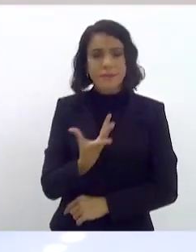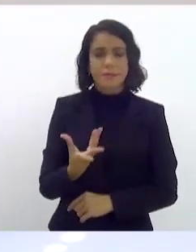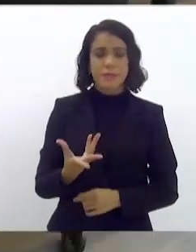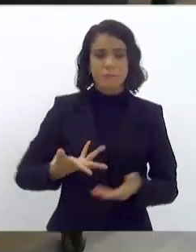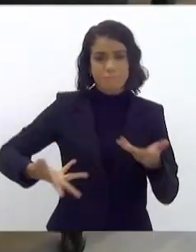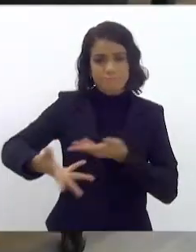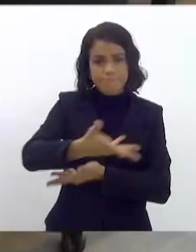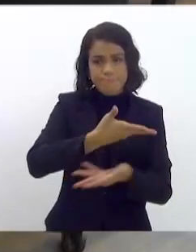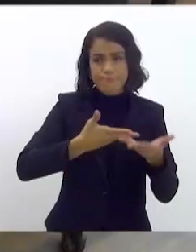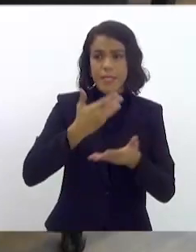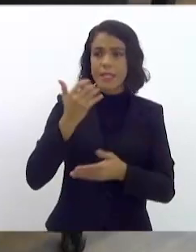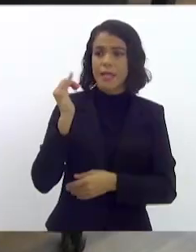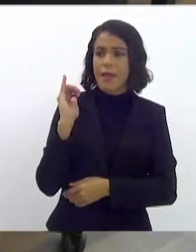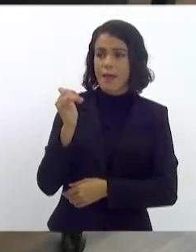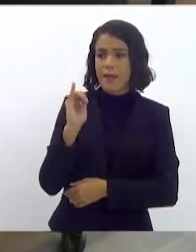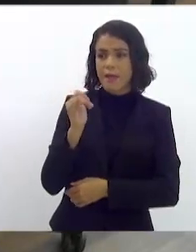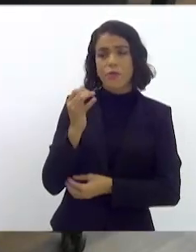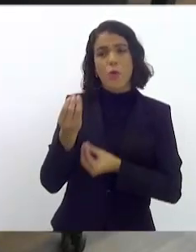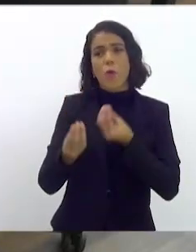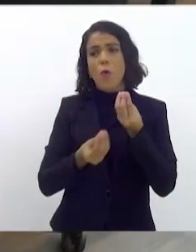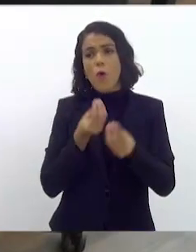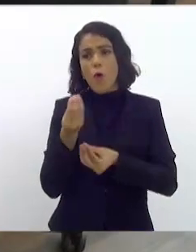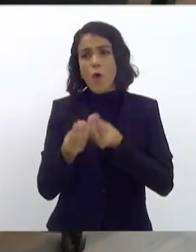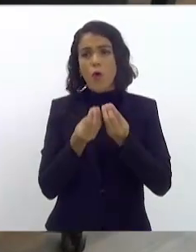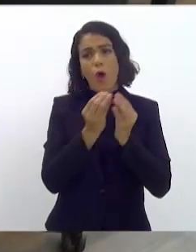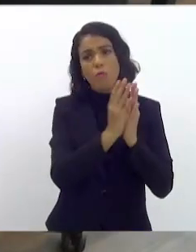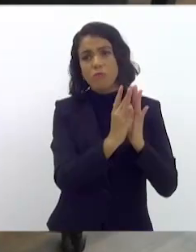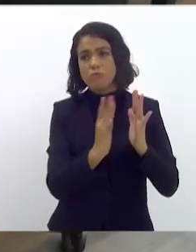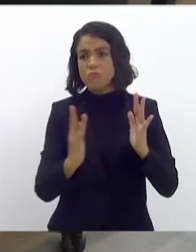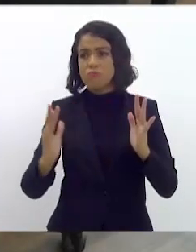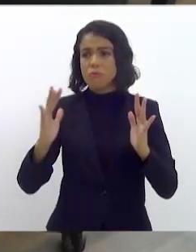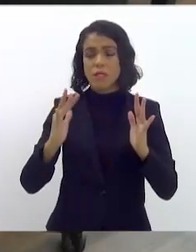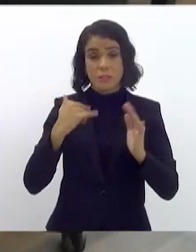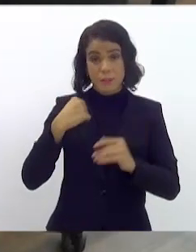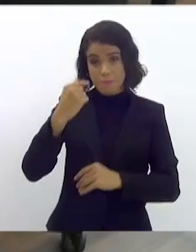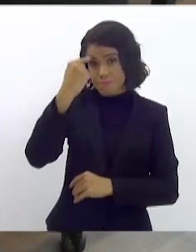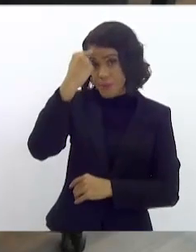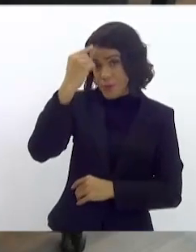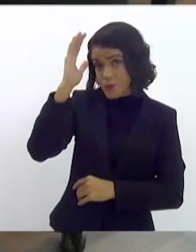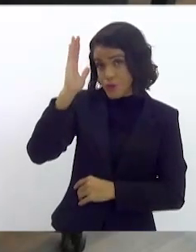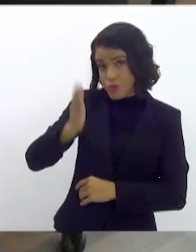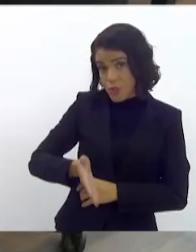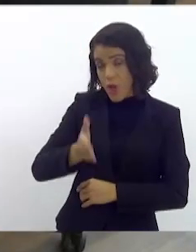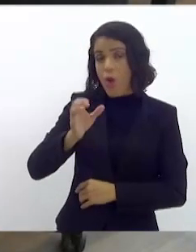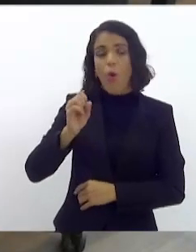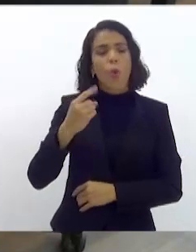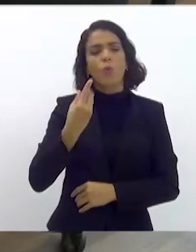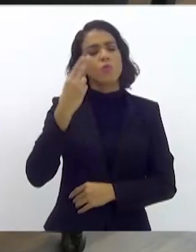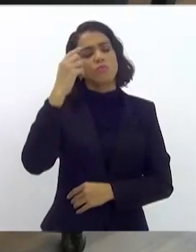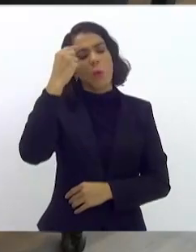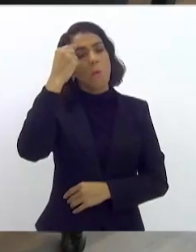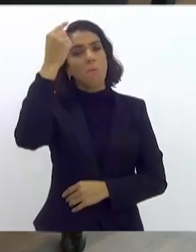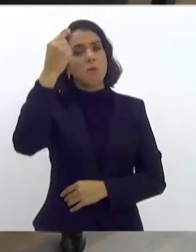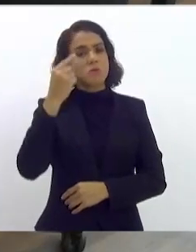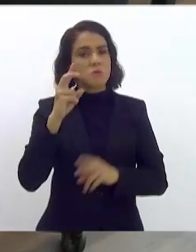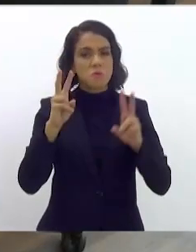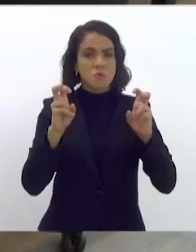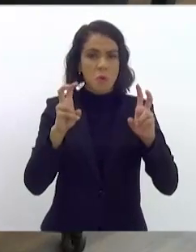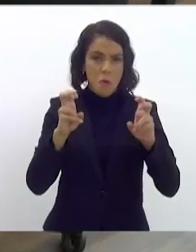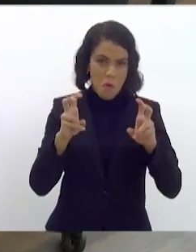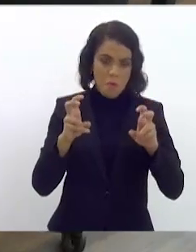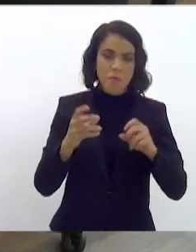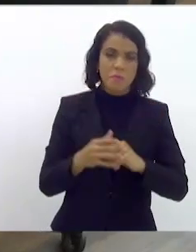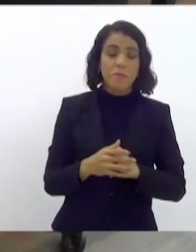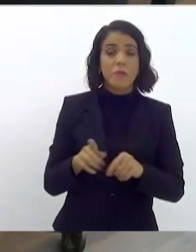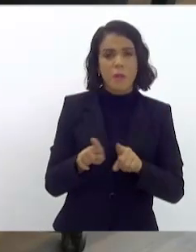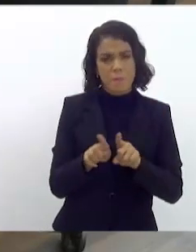e os seus relatos de como está se dando, ou se ainda não pensou nessa questão da violência que está tão acirrada. Mas farei